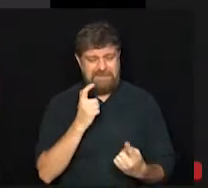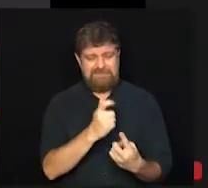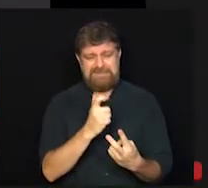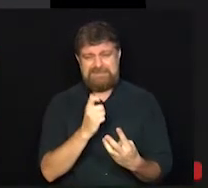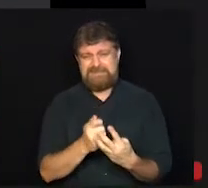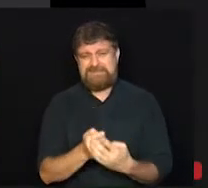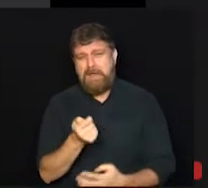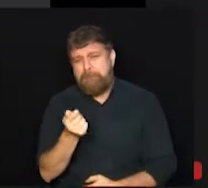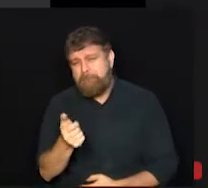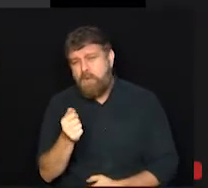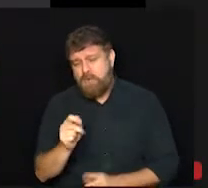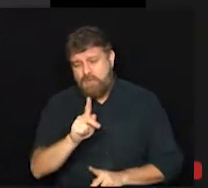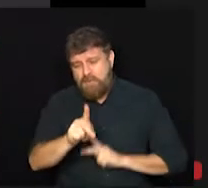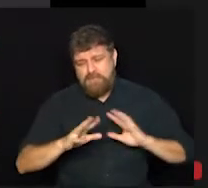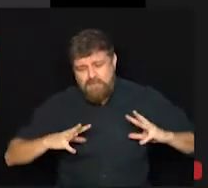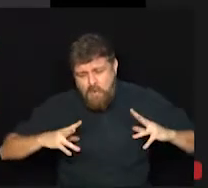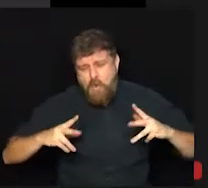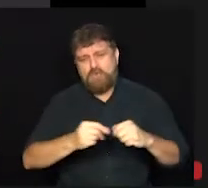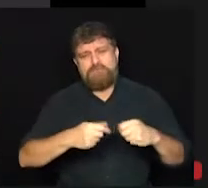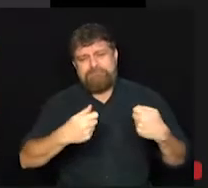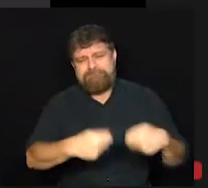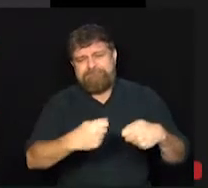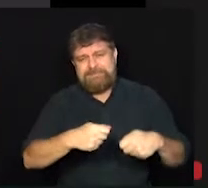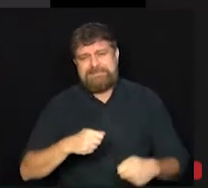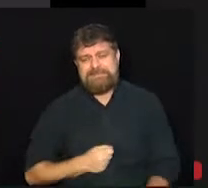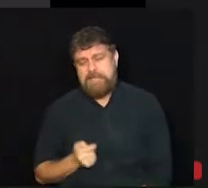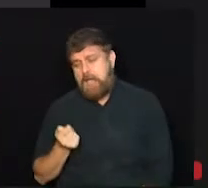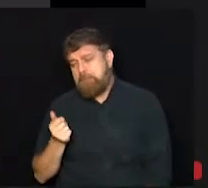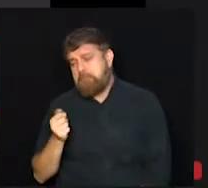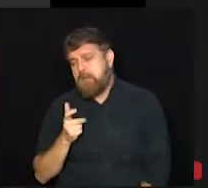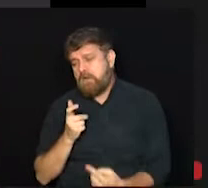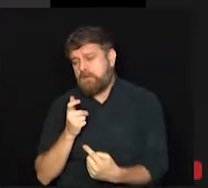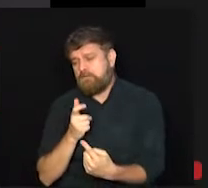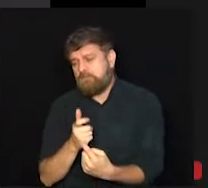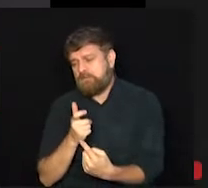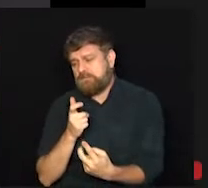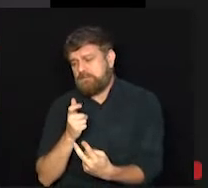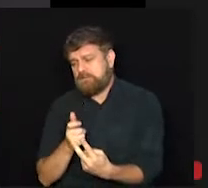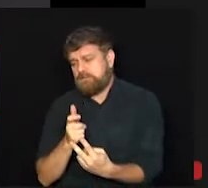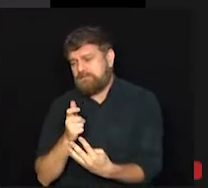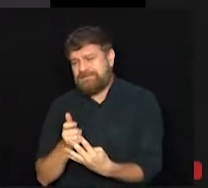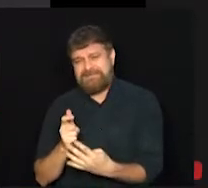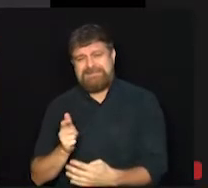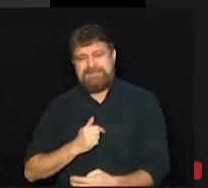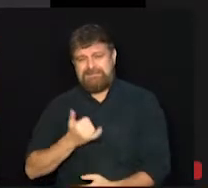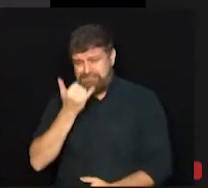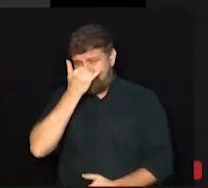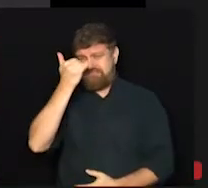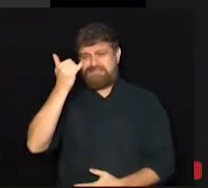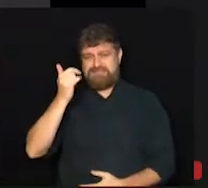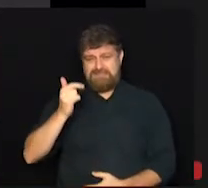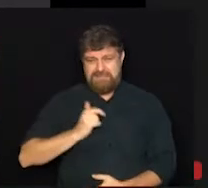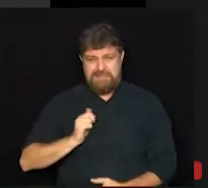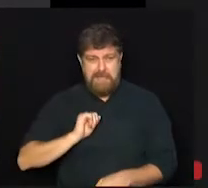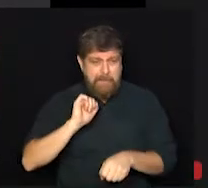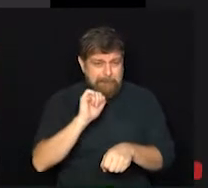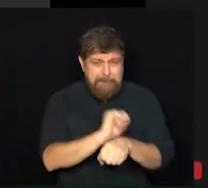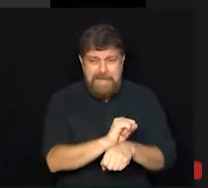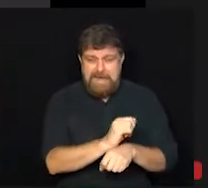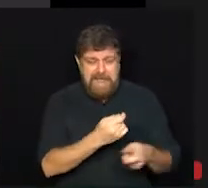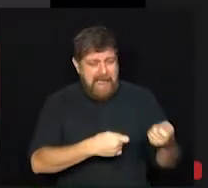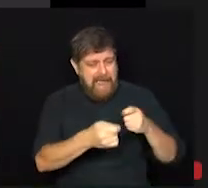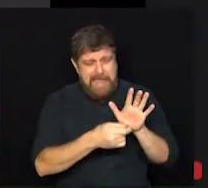em massa tem tido implicações importantes, com isso a parada de toda a